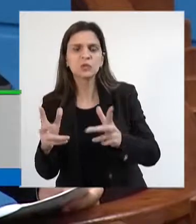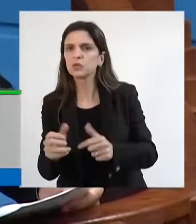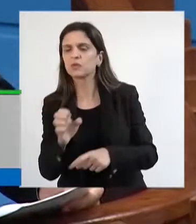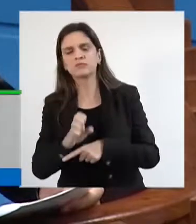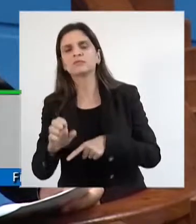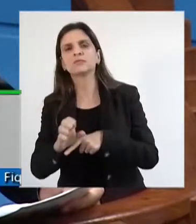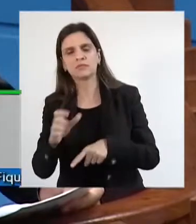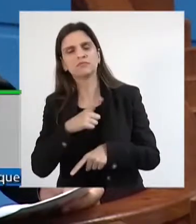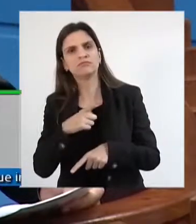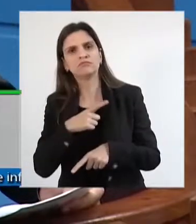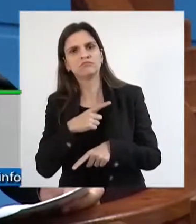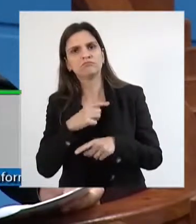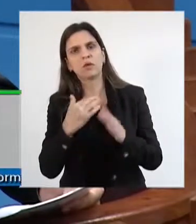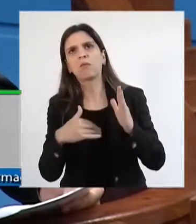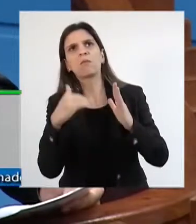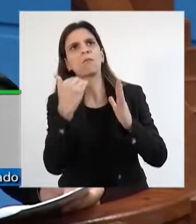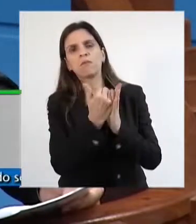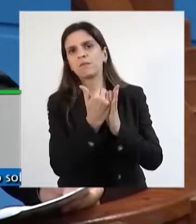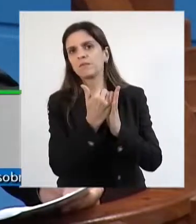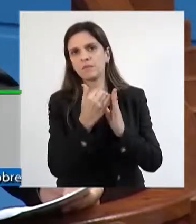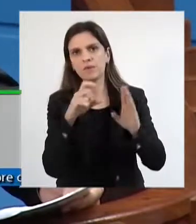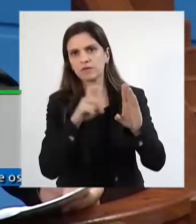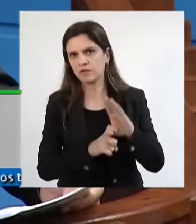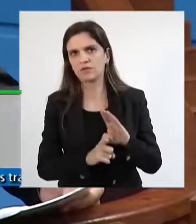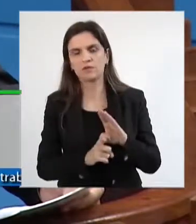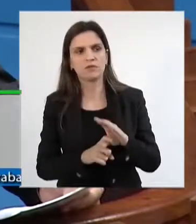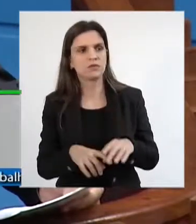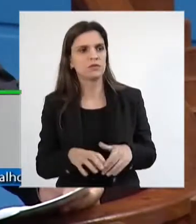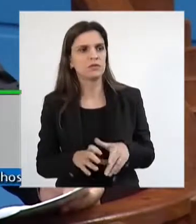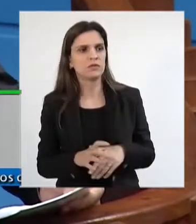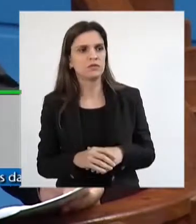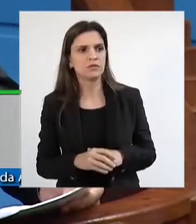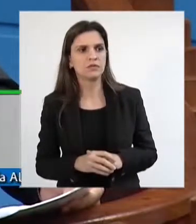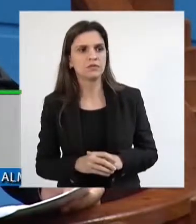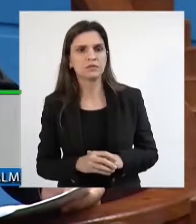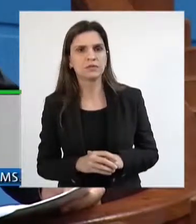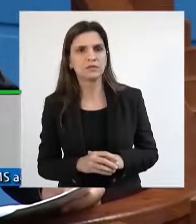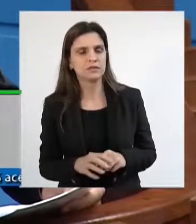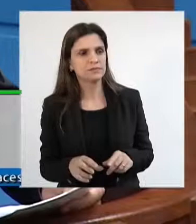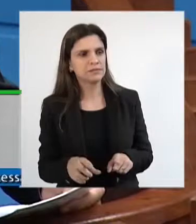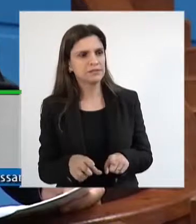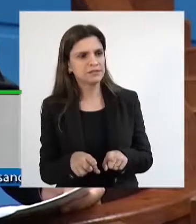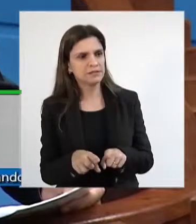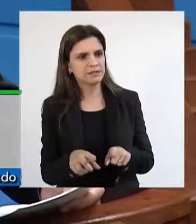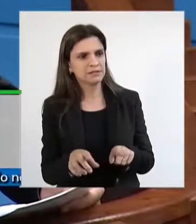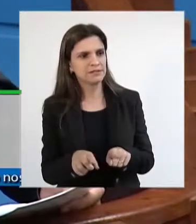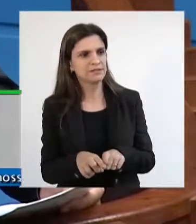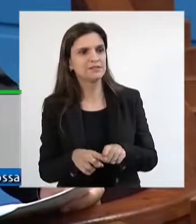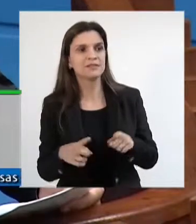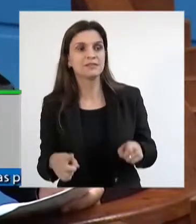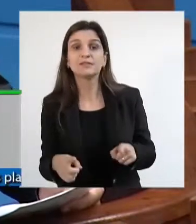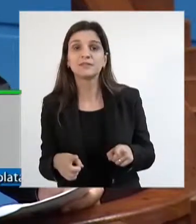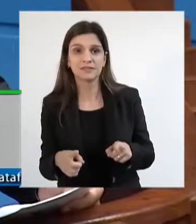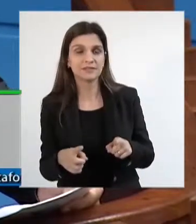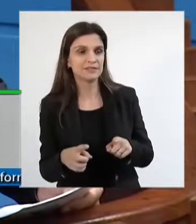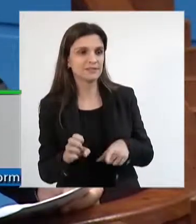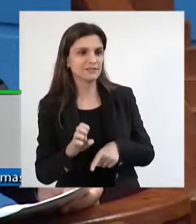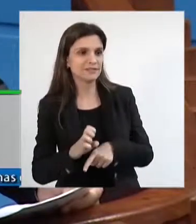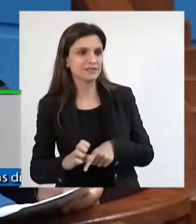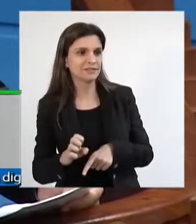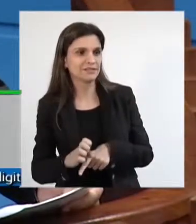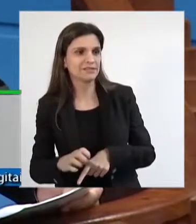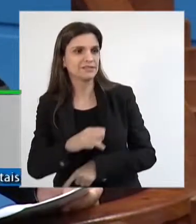verdade. Nós temos alguns locais no estado do Paraná, no estado do Rio de Janeiro, mas